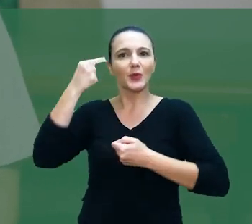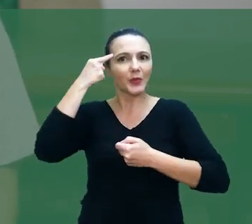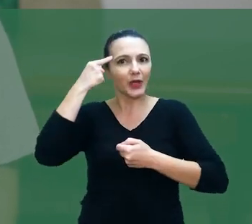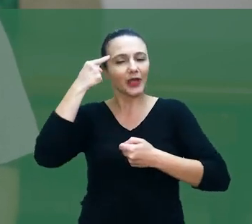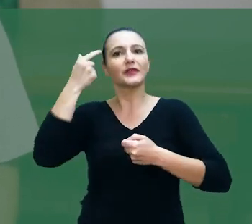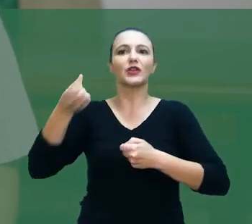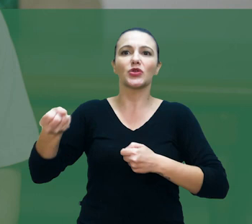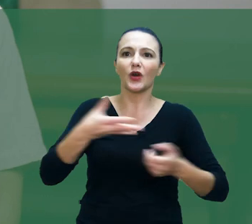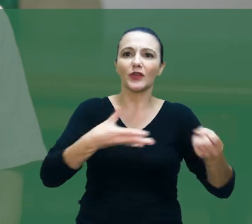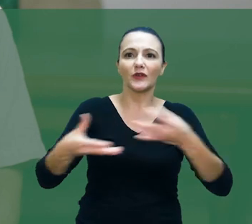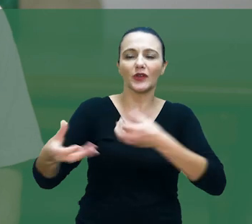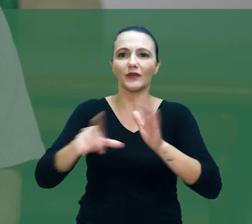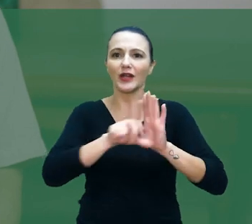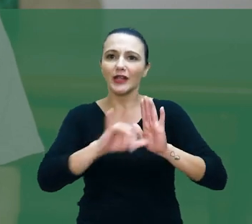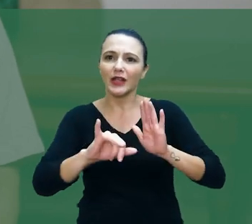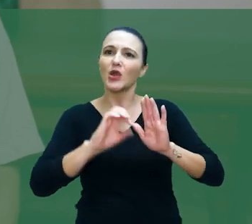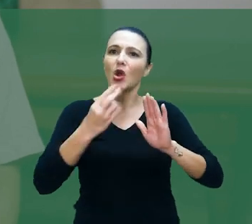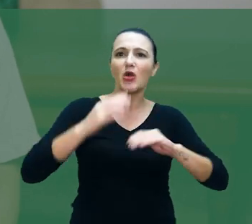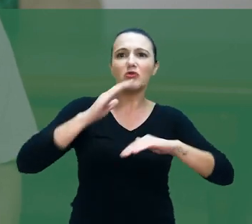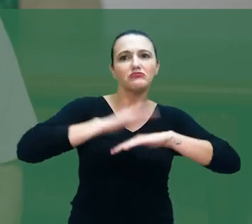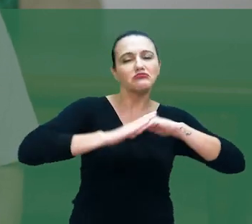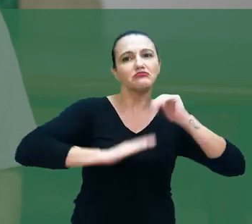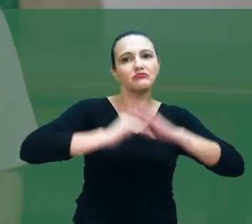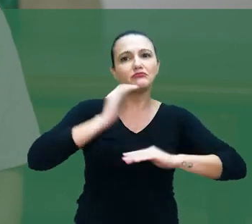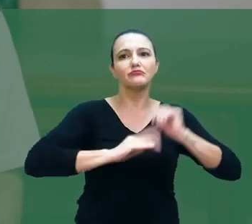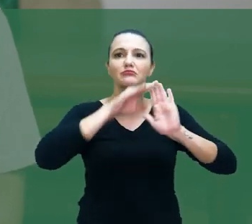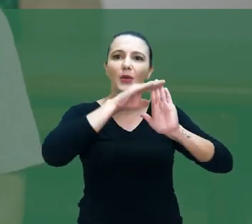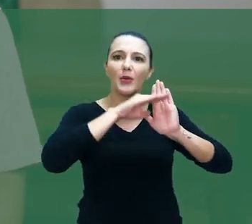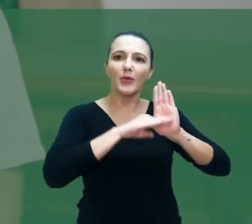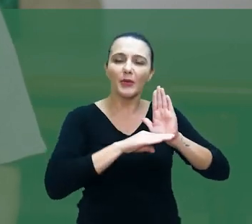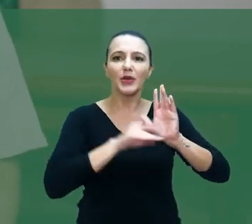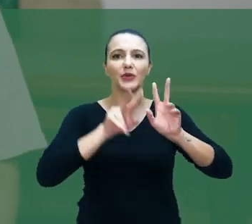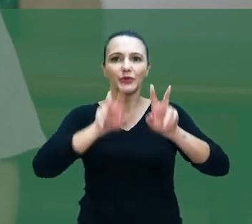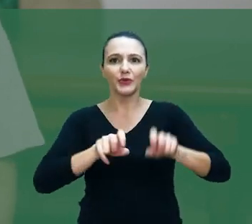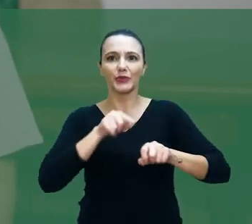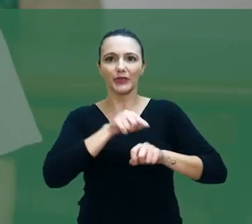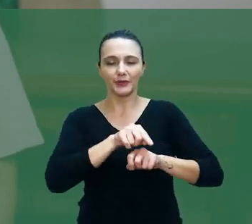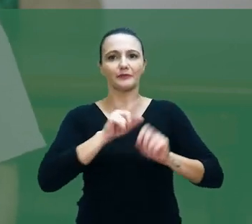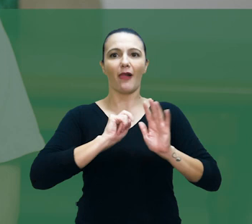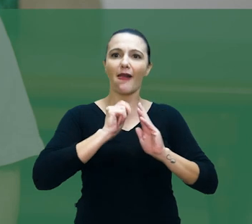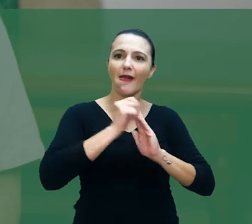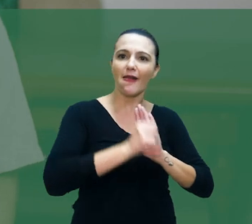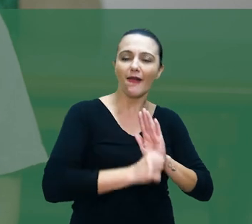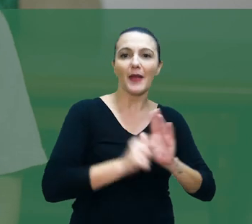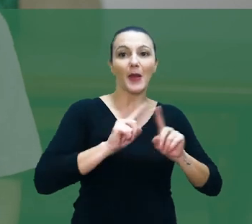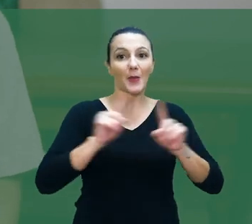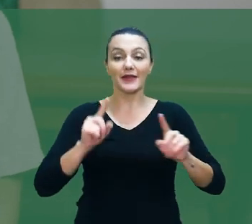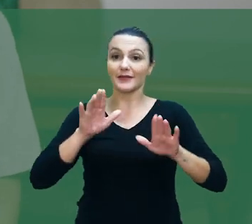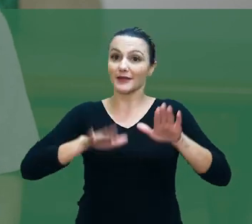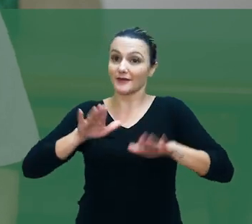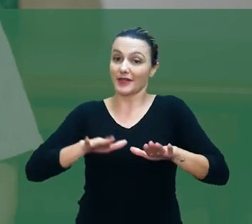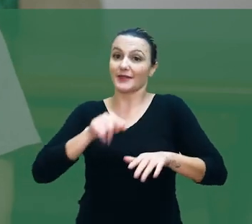novas legislações, possibilidades de regulamentação referentes a esse fenômeno. Mas muitas vezes esse tipo